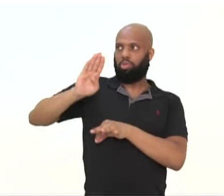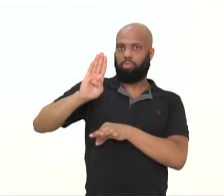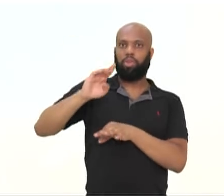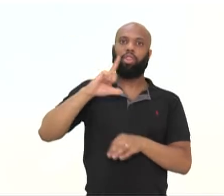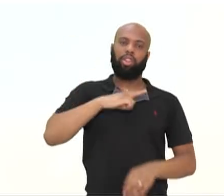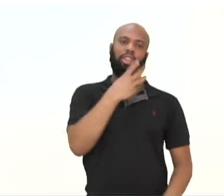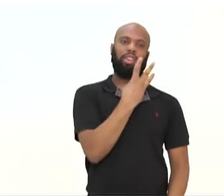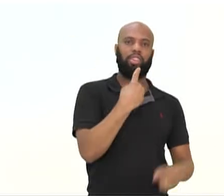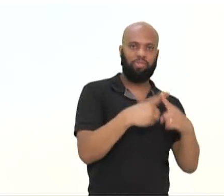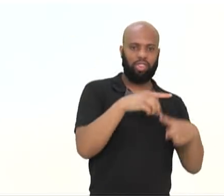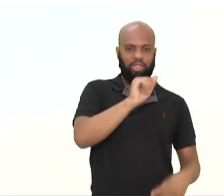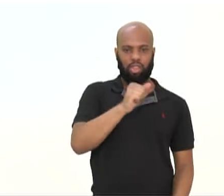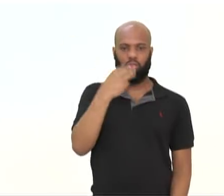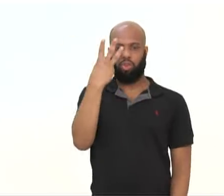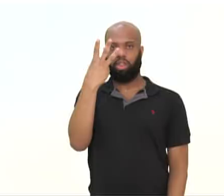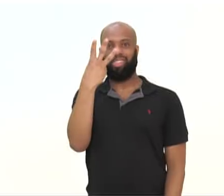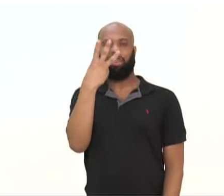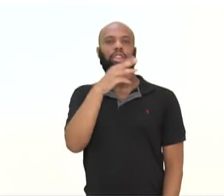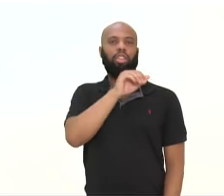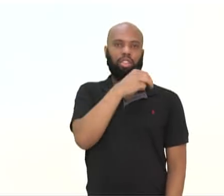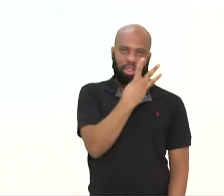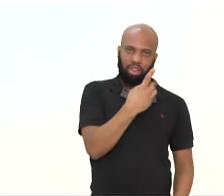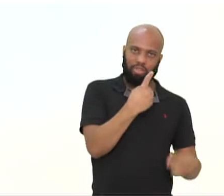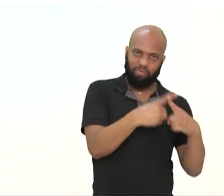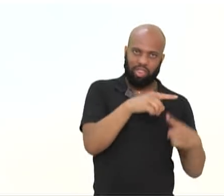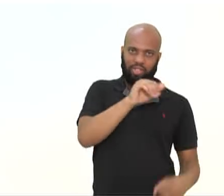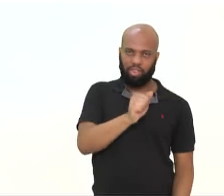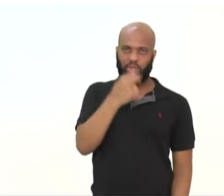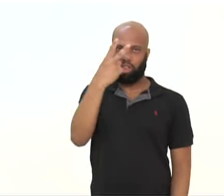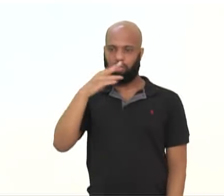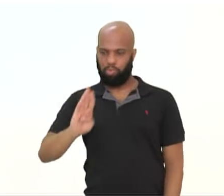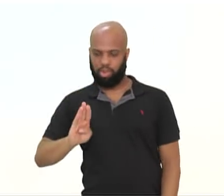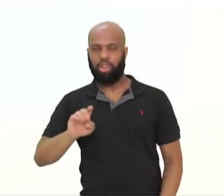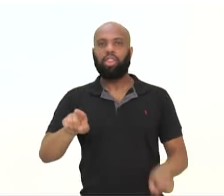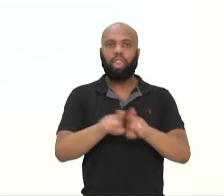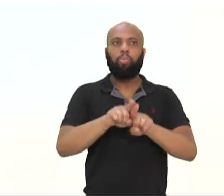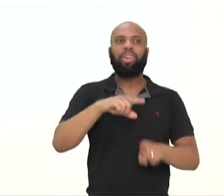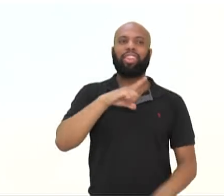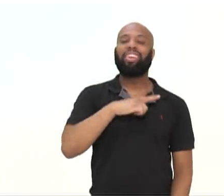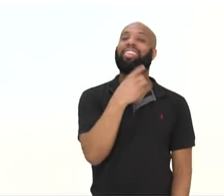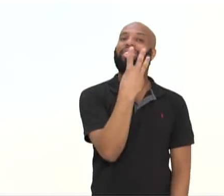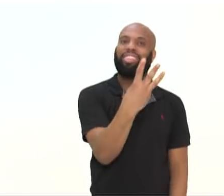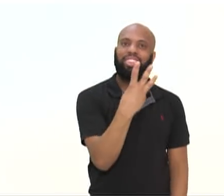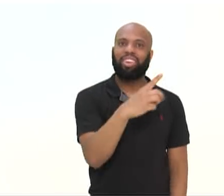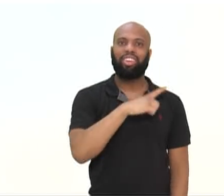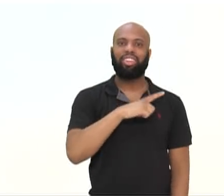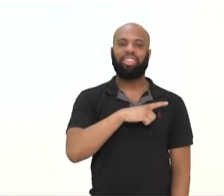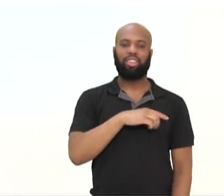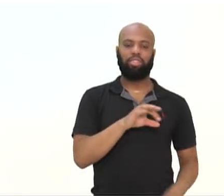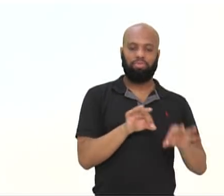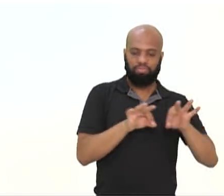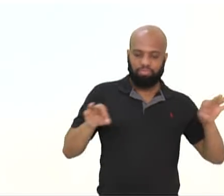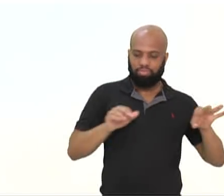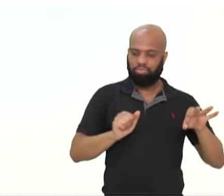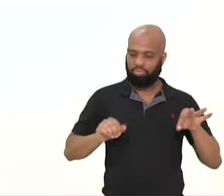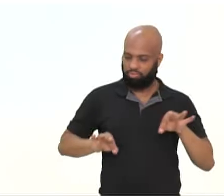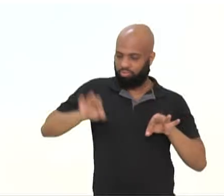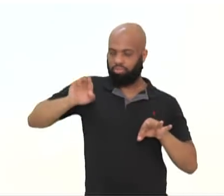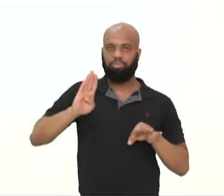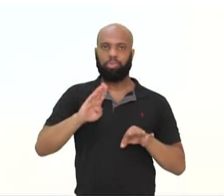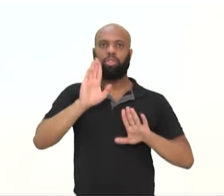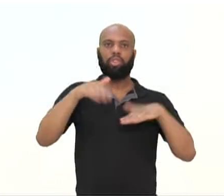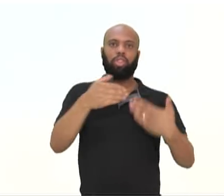ao quadrado B. 3 paralelepípedos com comprimento e largura B e altura A, 3